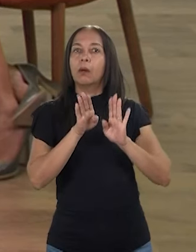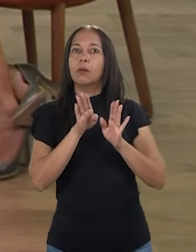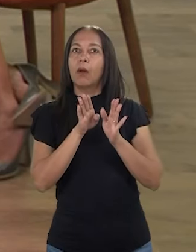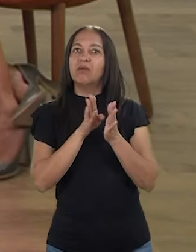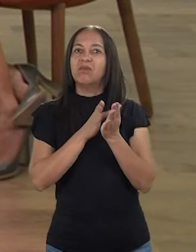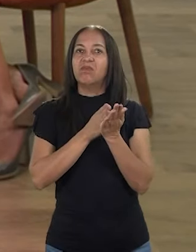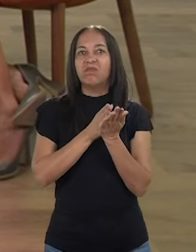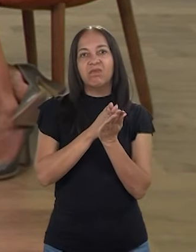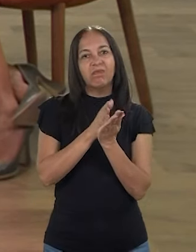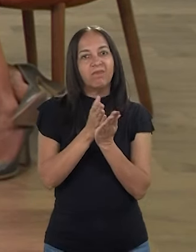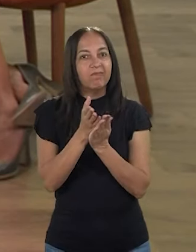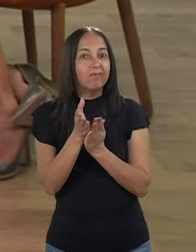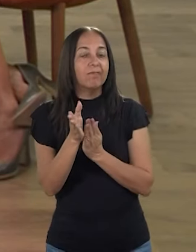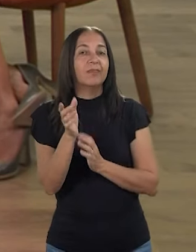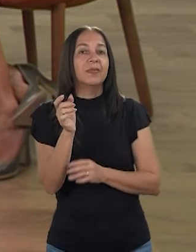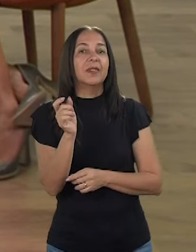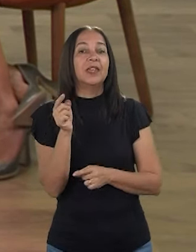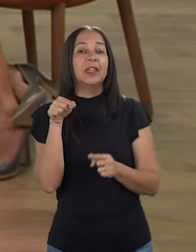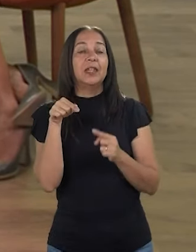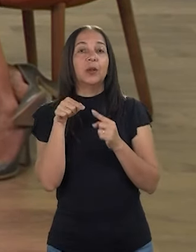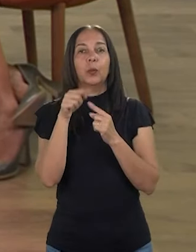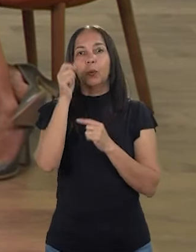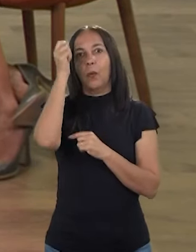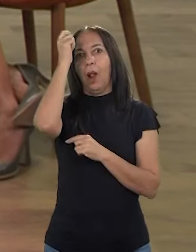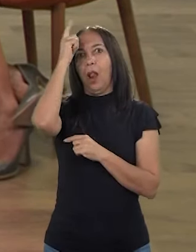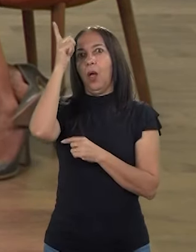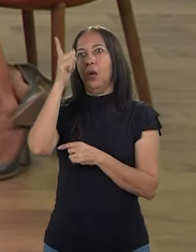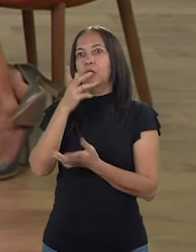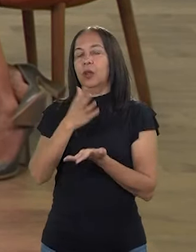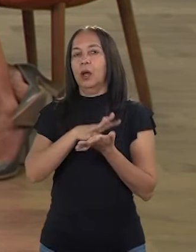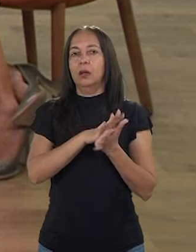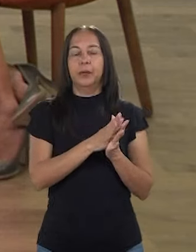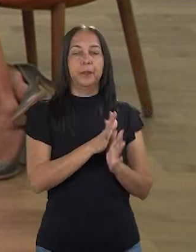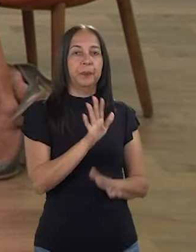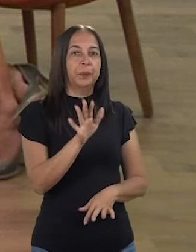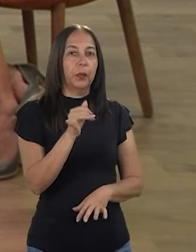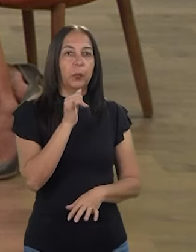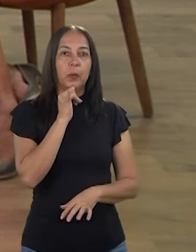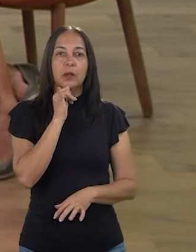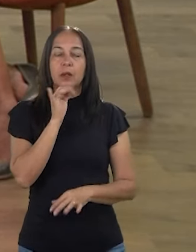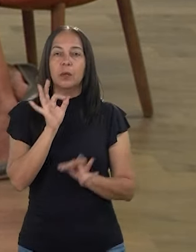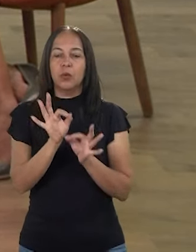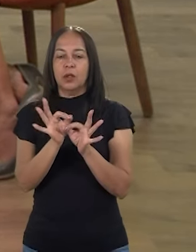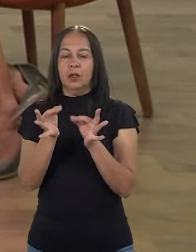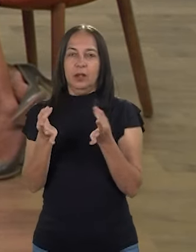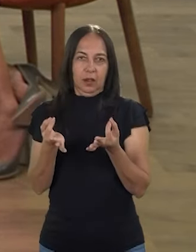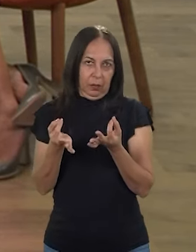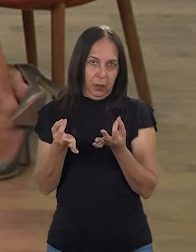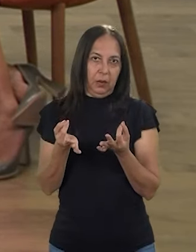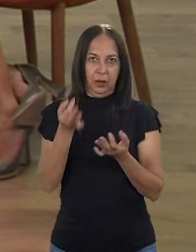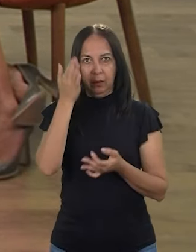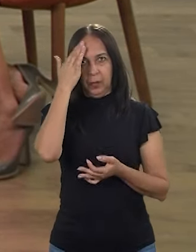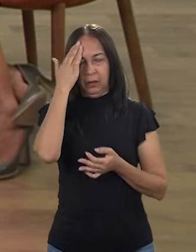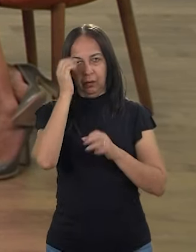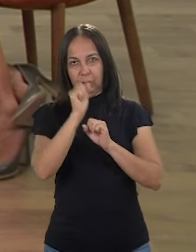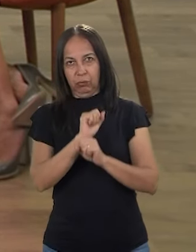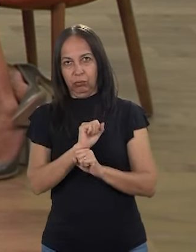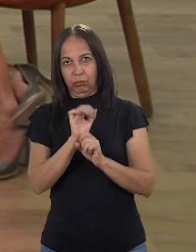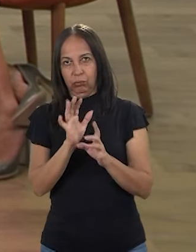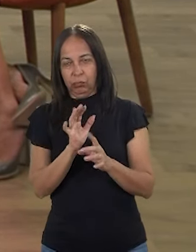enviesado né pela lógica racista Então vou dar um exemplo bem simples que talvez deixe essas palavras